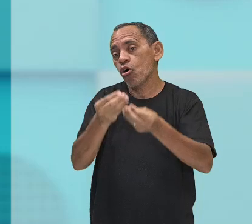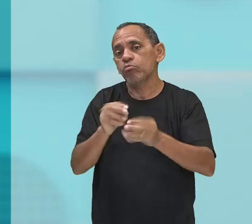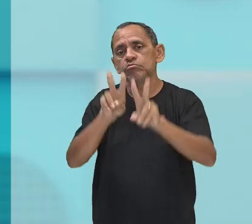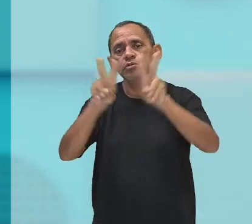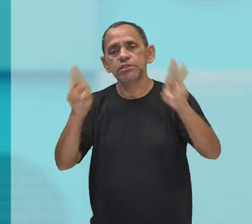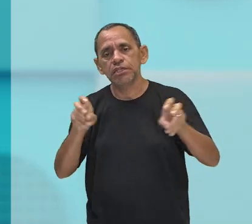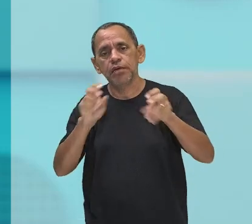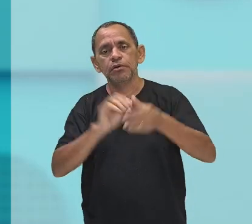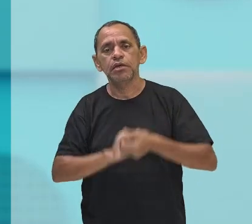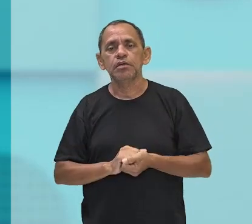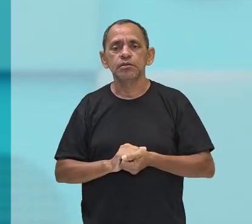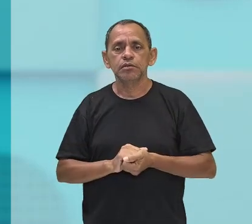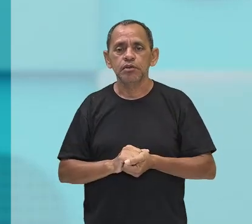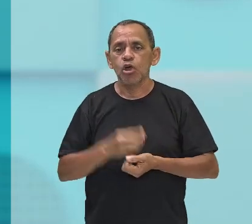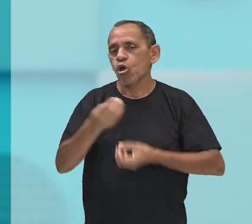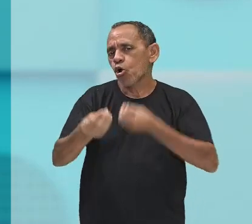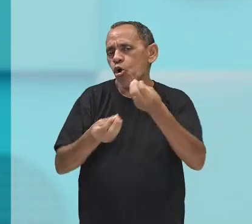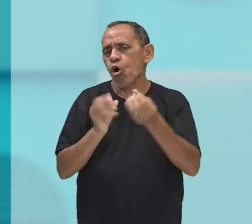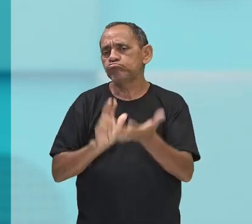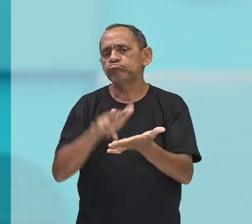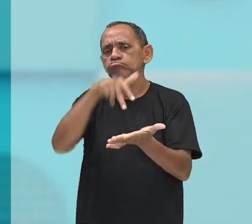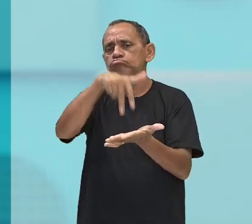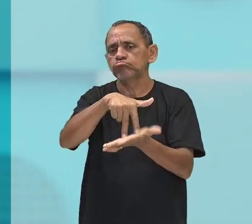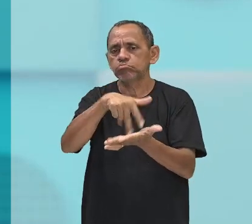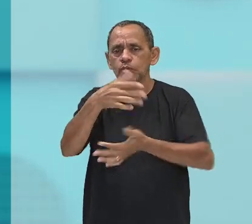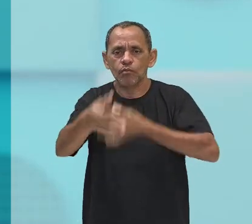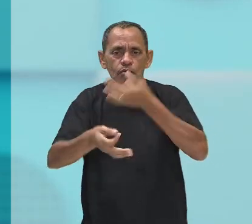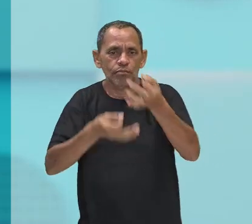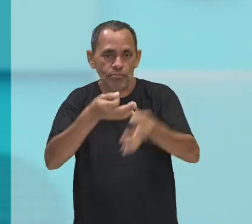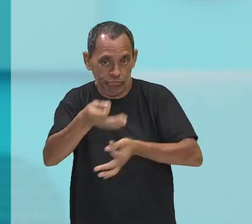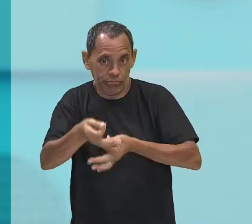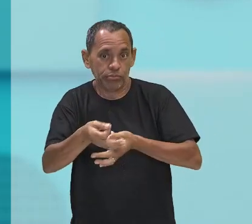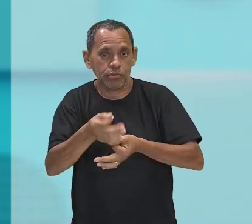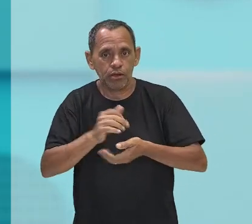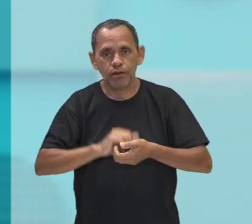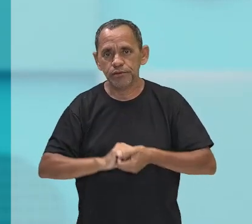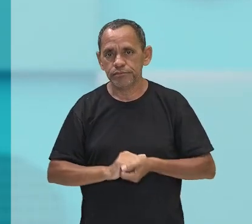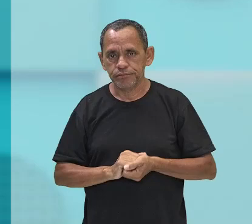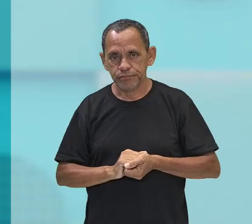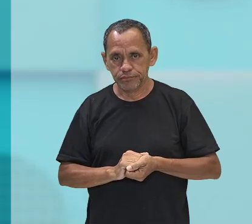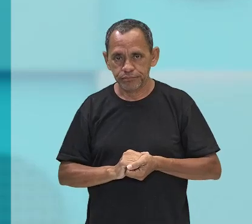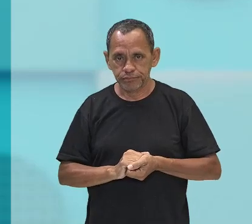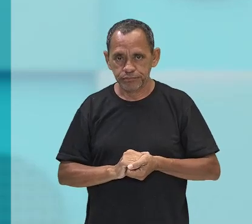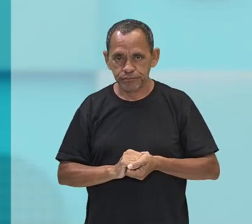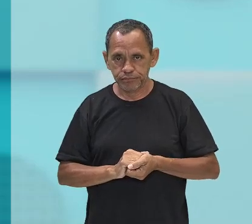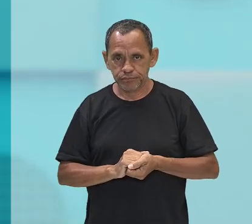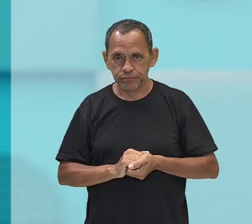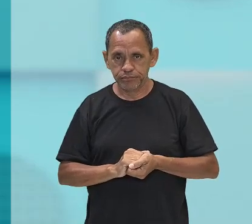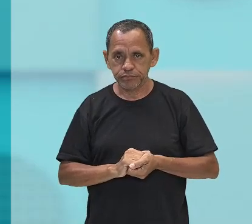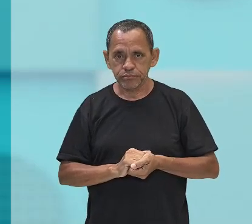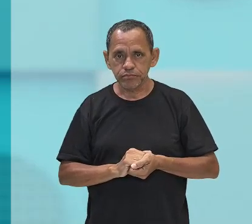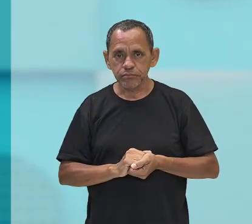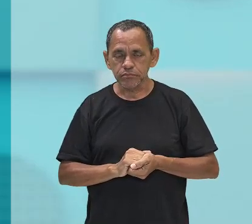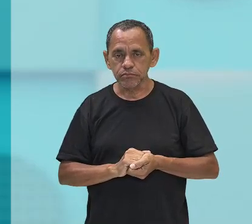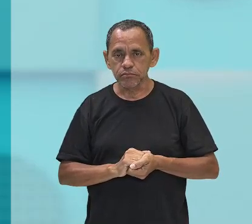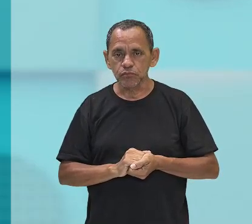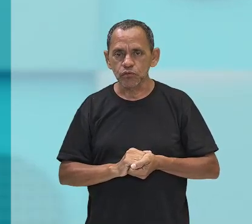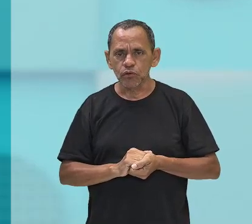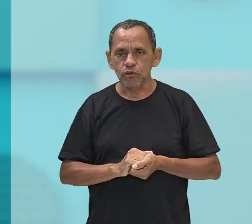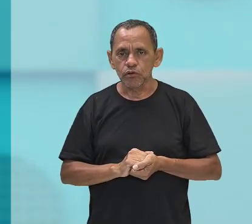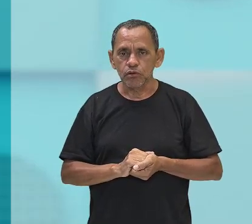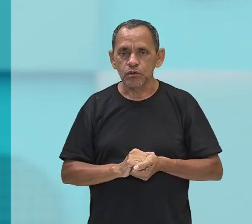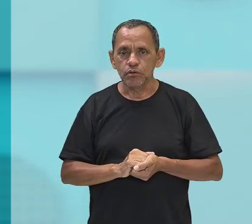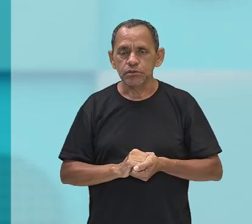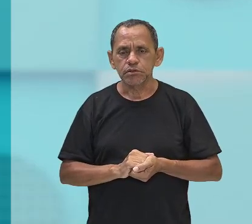questão de você se posicionar criticamente, não deixar se levar aí, né, por informações de terceiro.